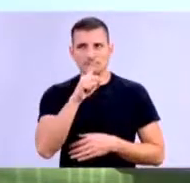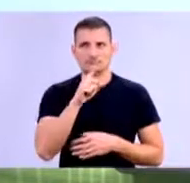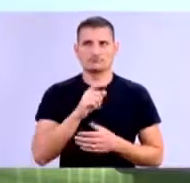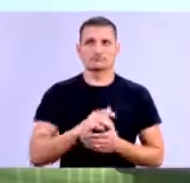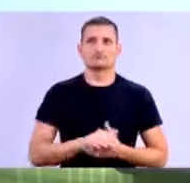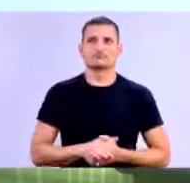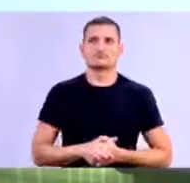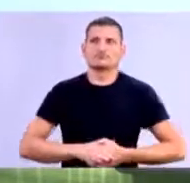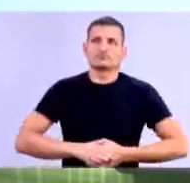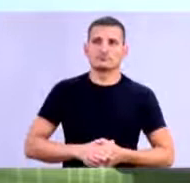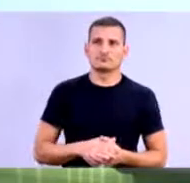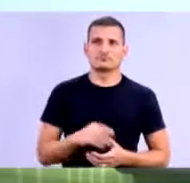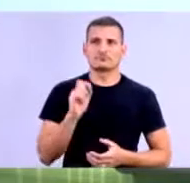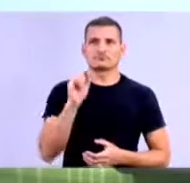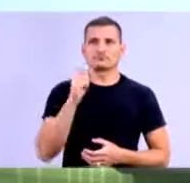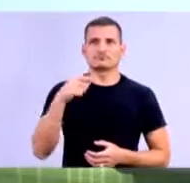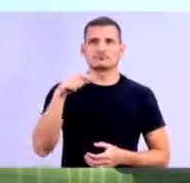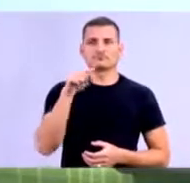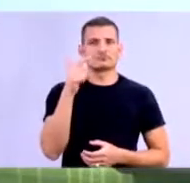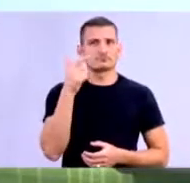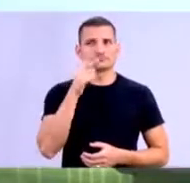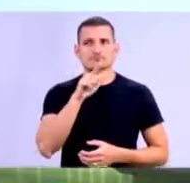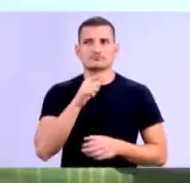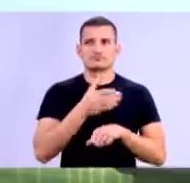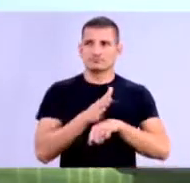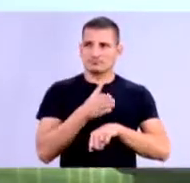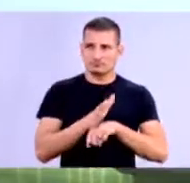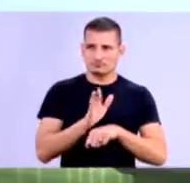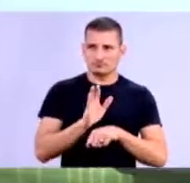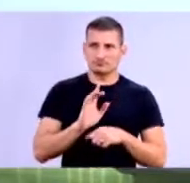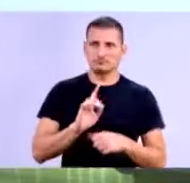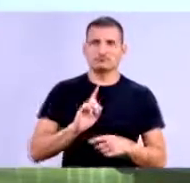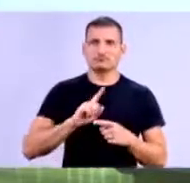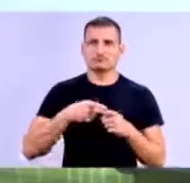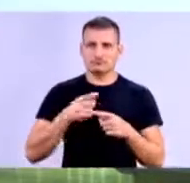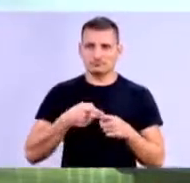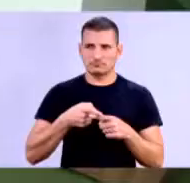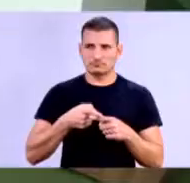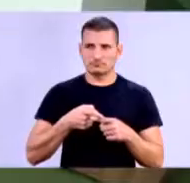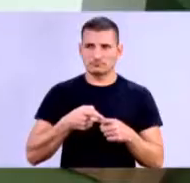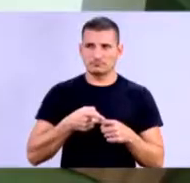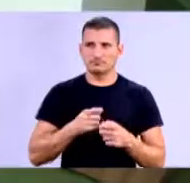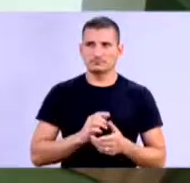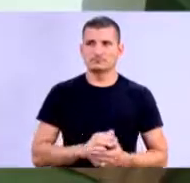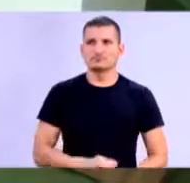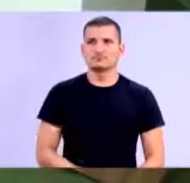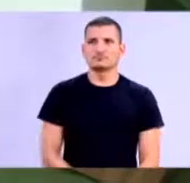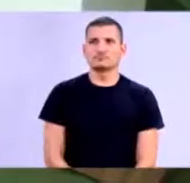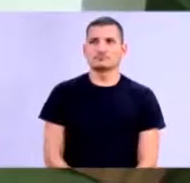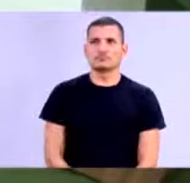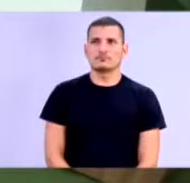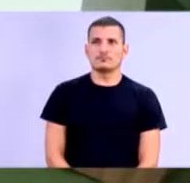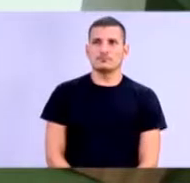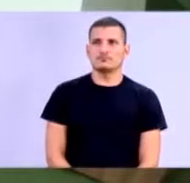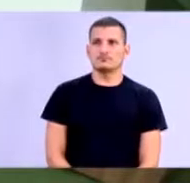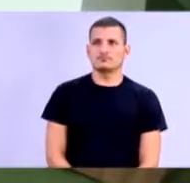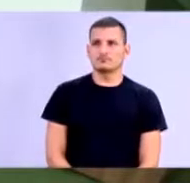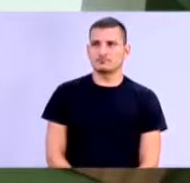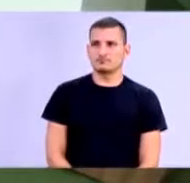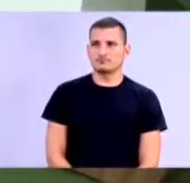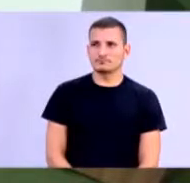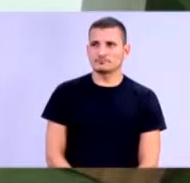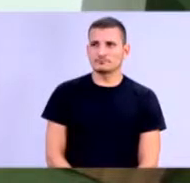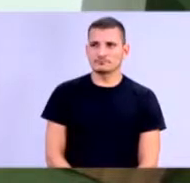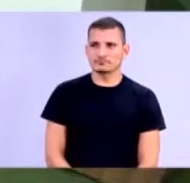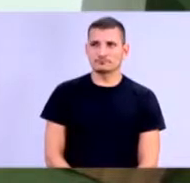o que você não consegue praticar e por quê, né? Professora, tem mais alguma resposta para a questão 1? Temos aqui